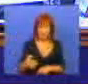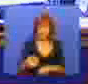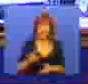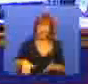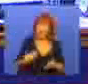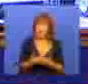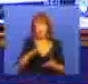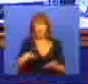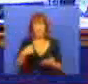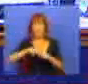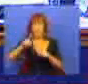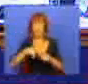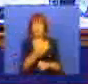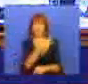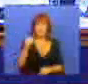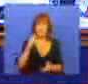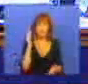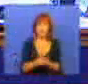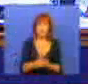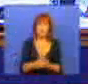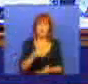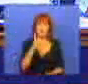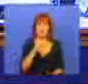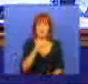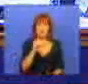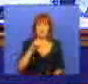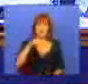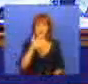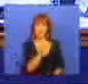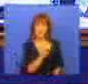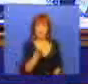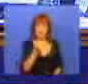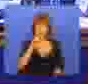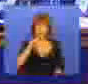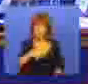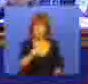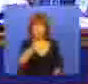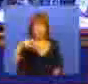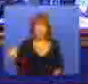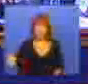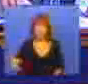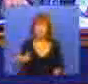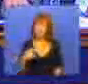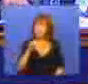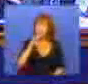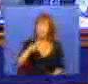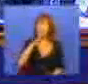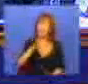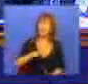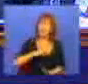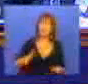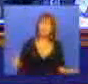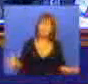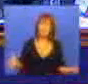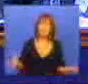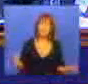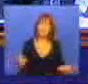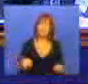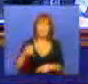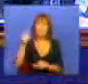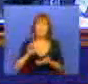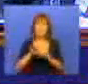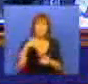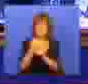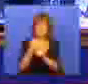2007 e vem propor para 2008 apenas 650 mil euros. Poderá dizer-nos que a